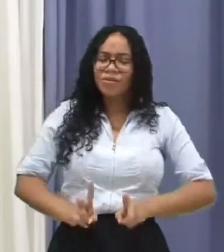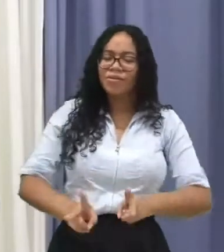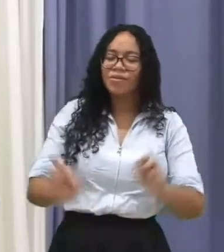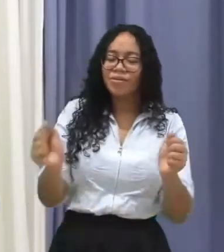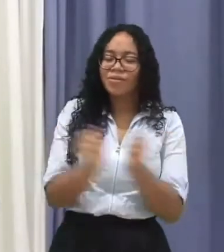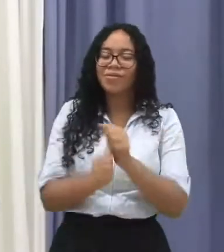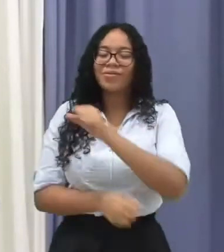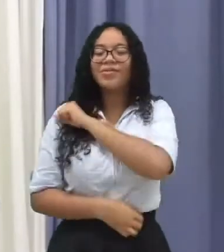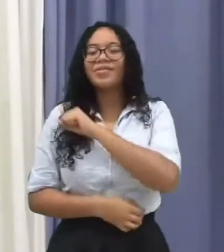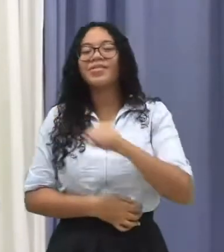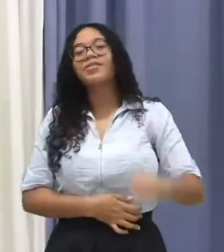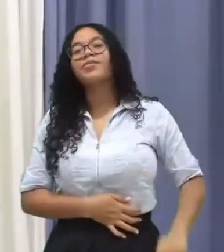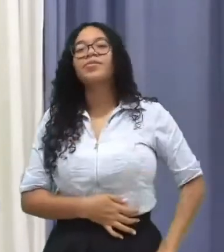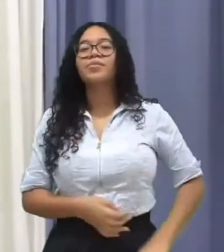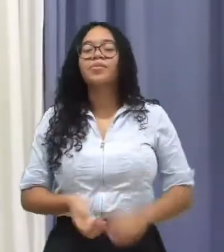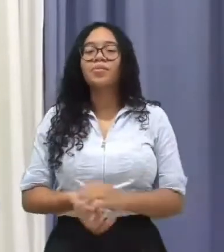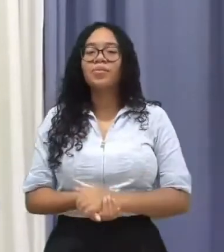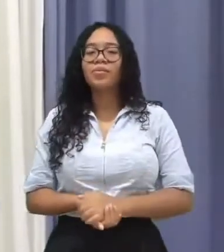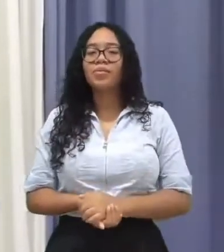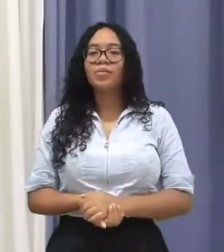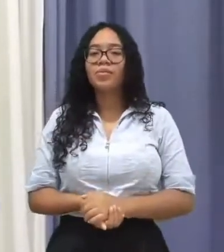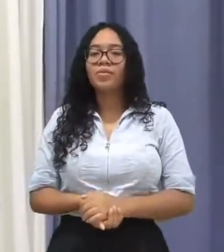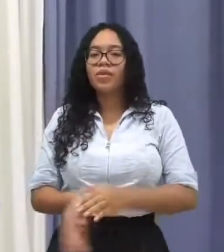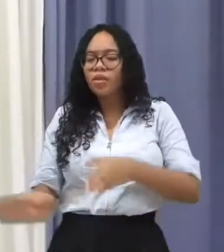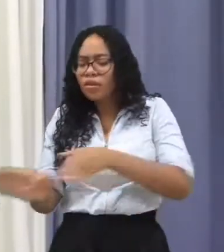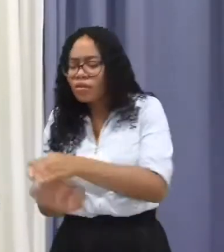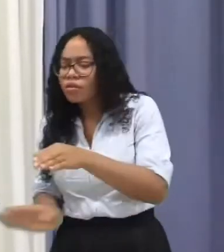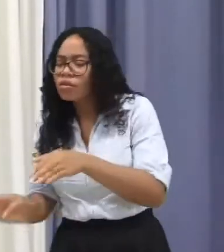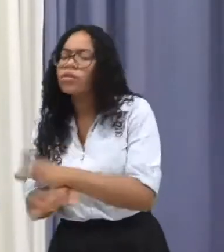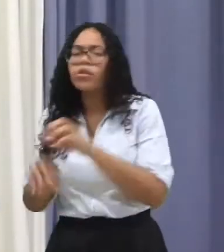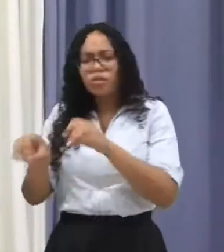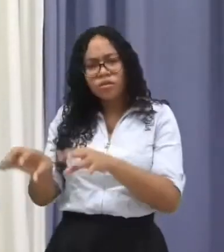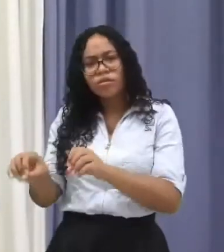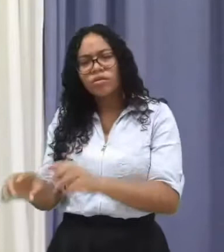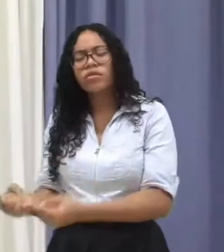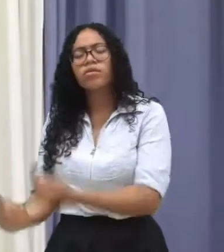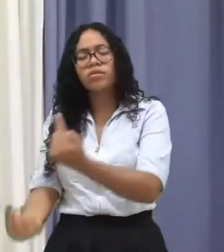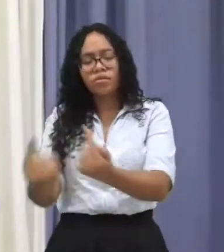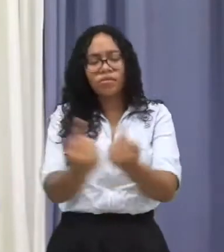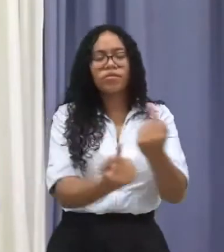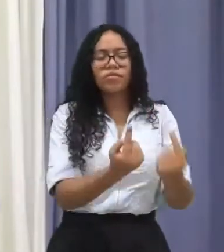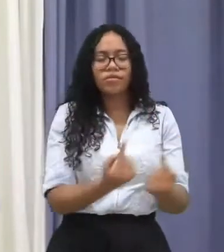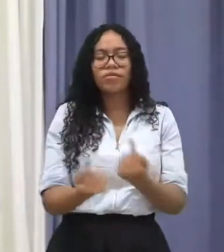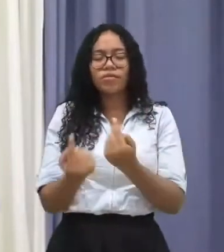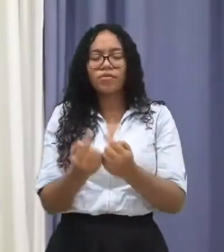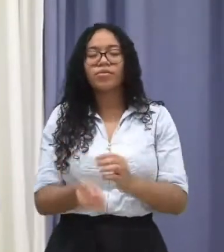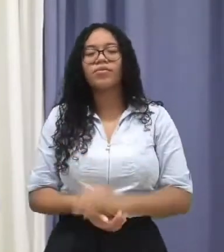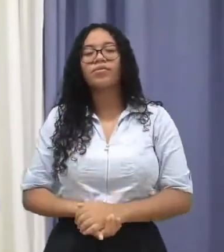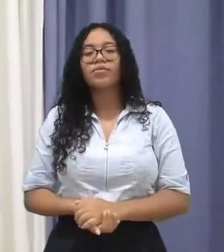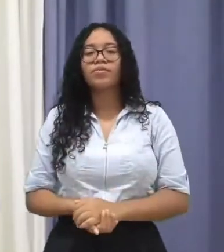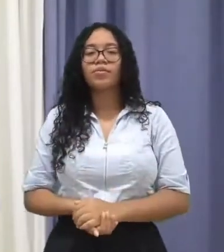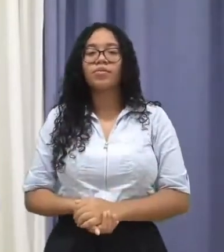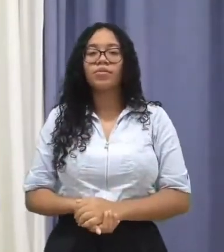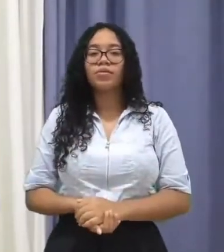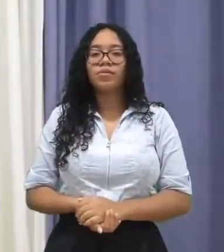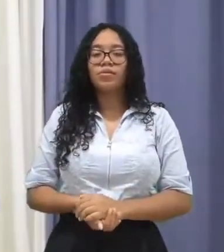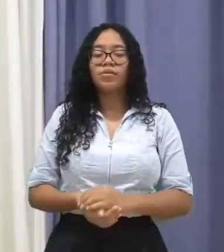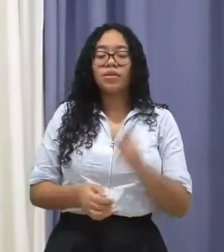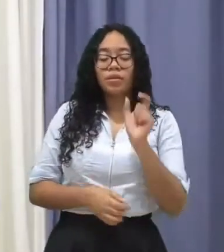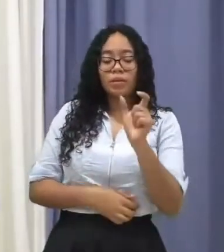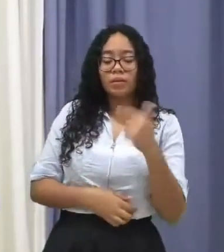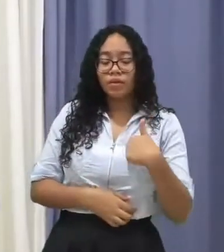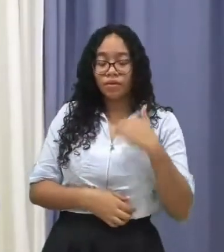Senhor. Consolai-vos, pois, uns aos outros com estas palavras.